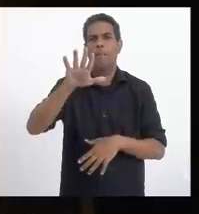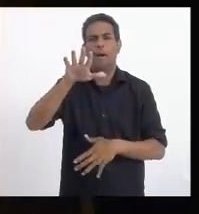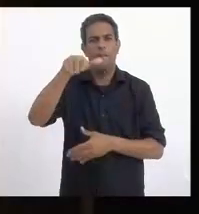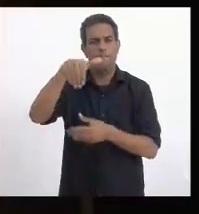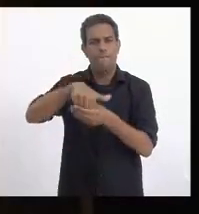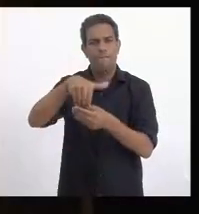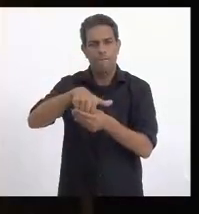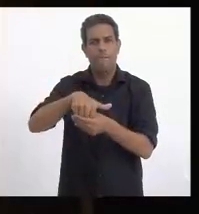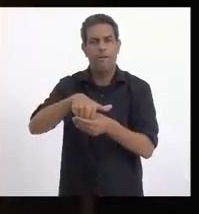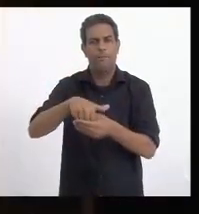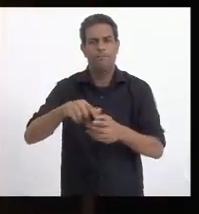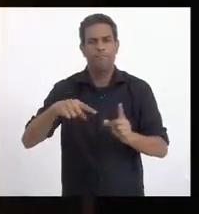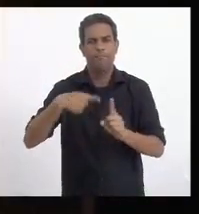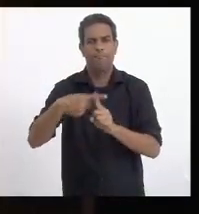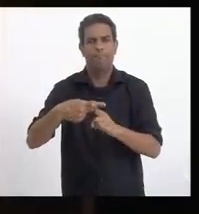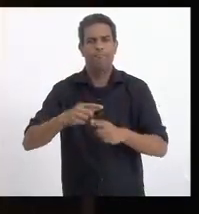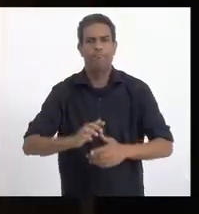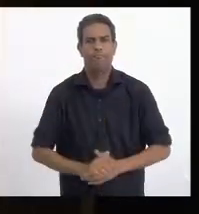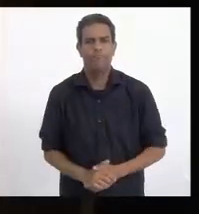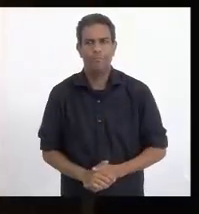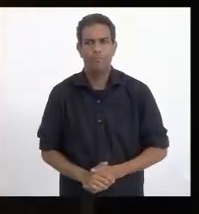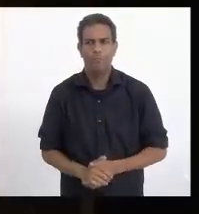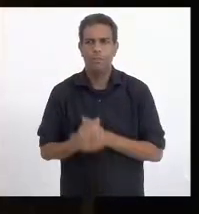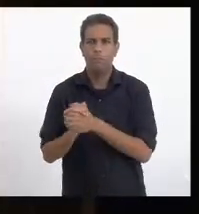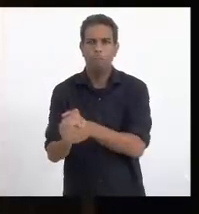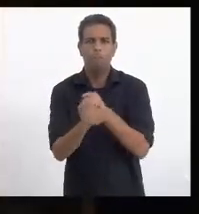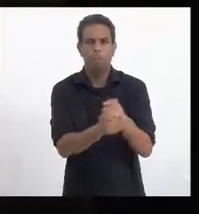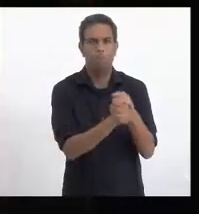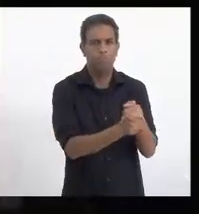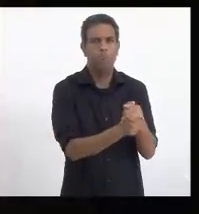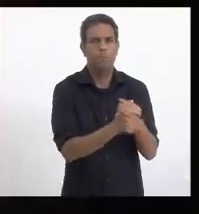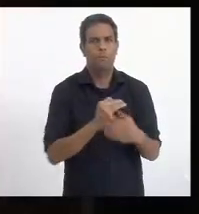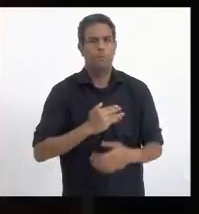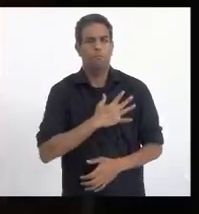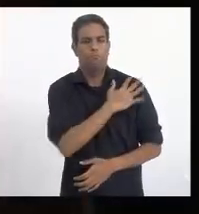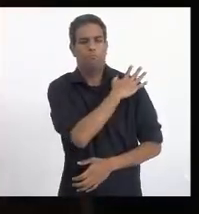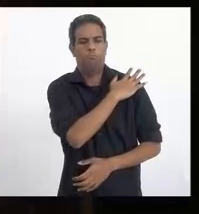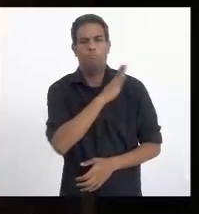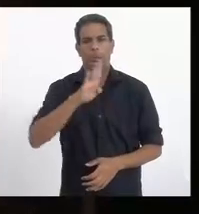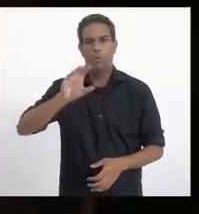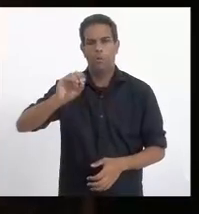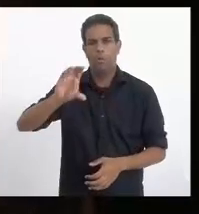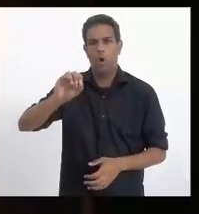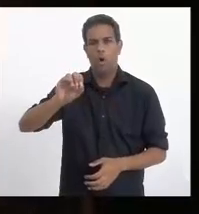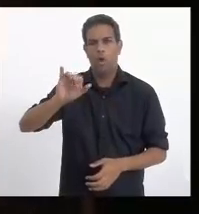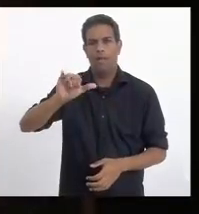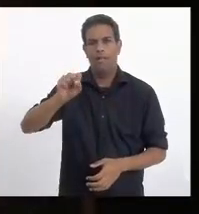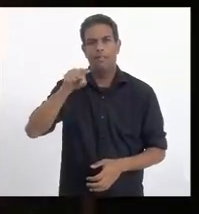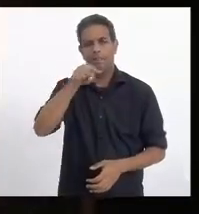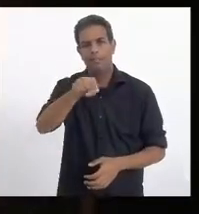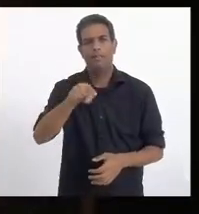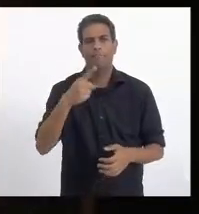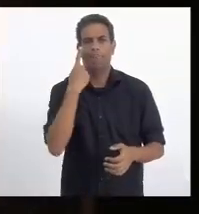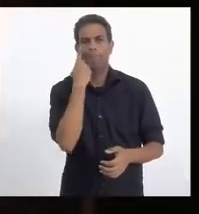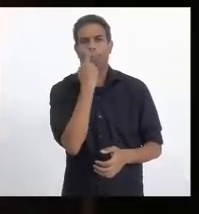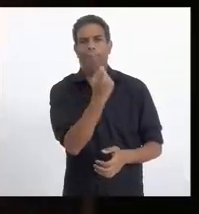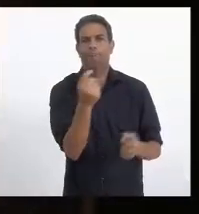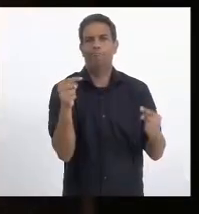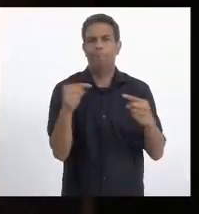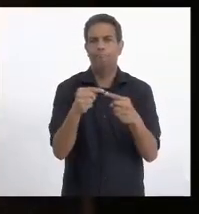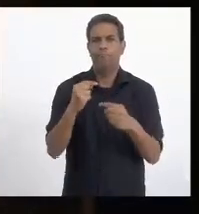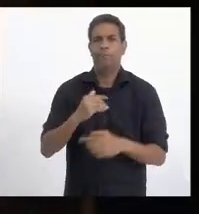na casa soma aí então cumprimentar também o Coronel boca Assis eu tenho grande inspiração